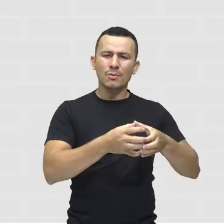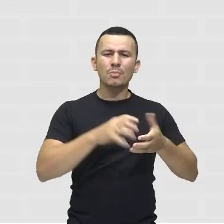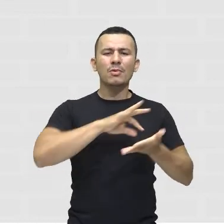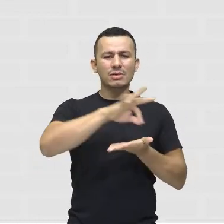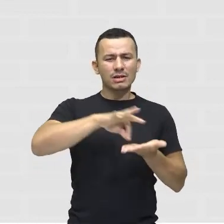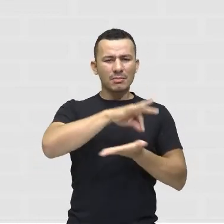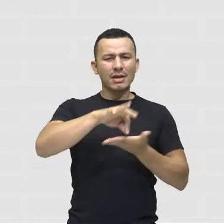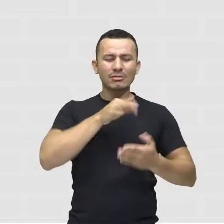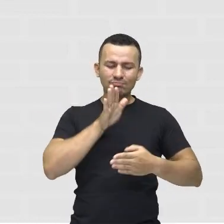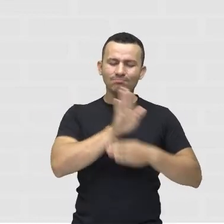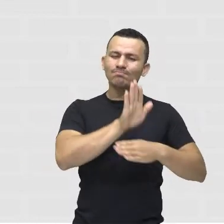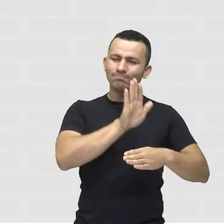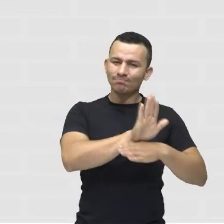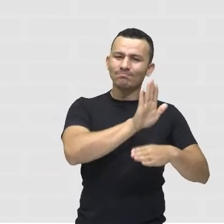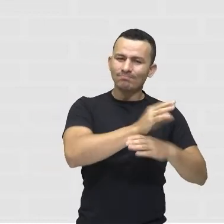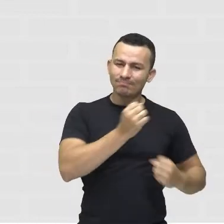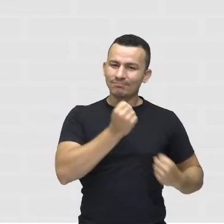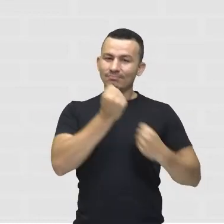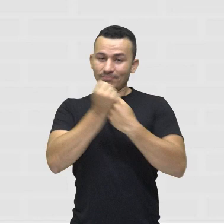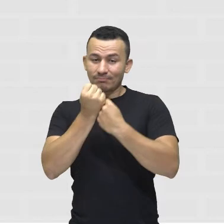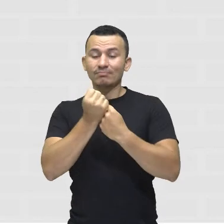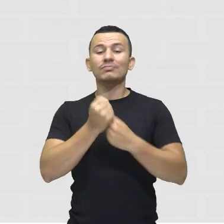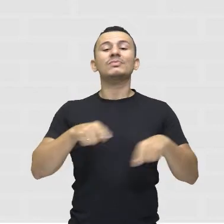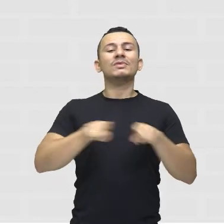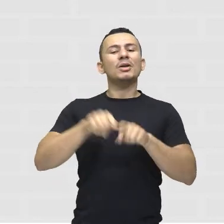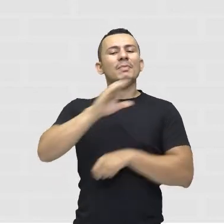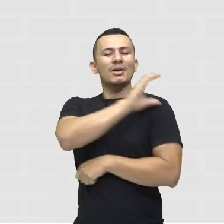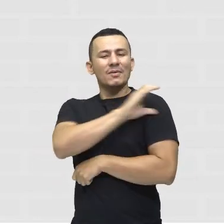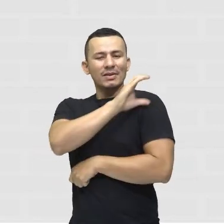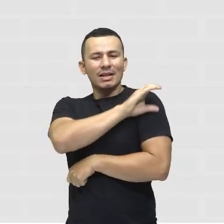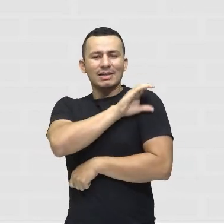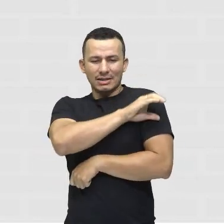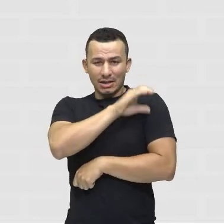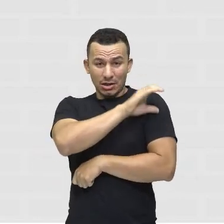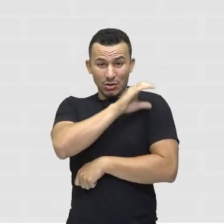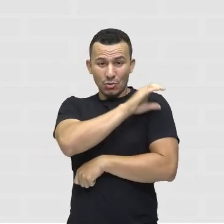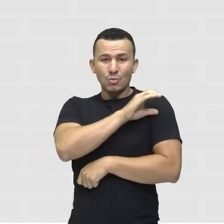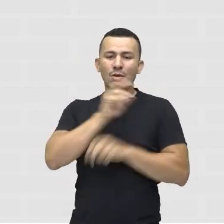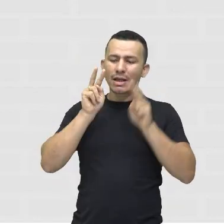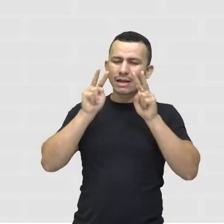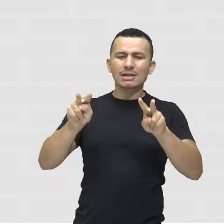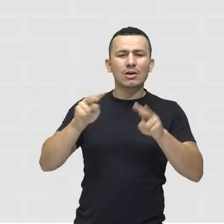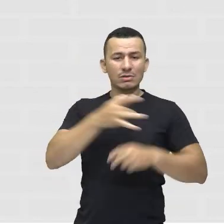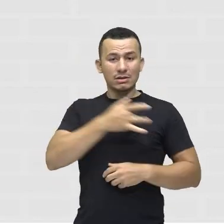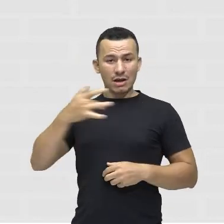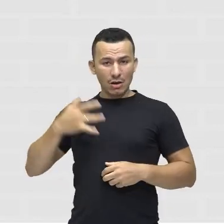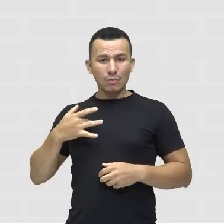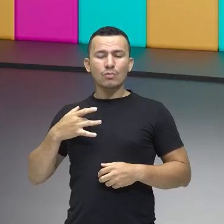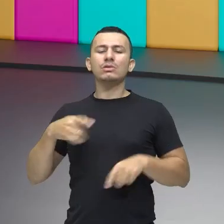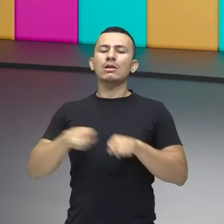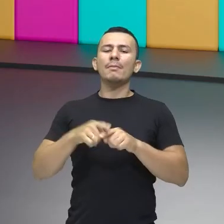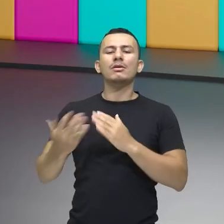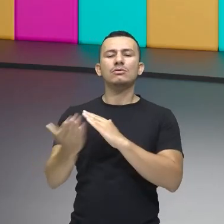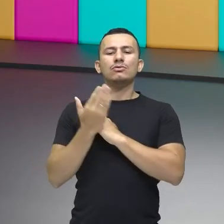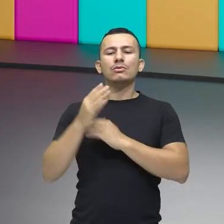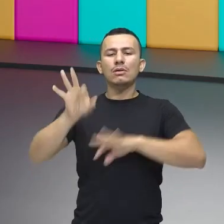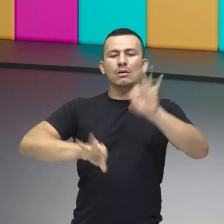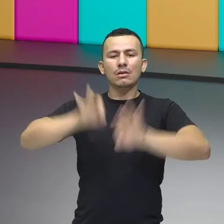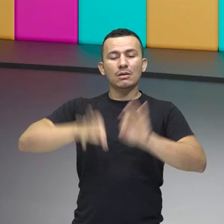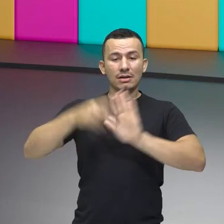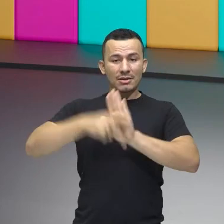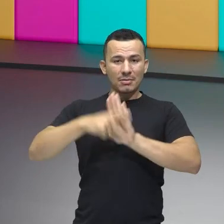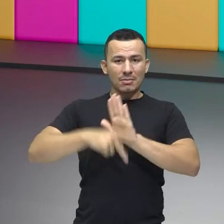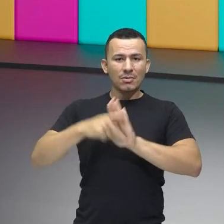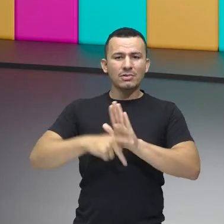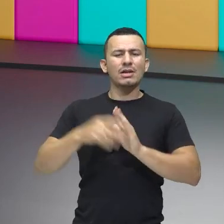suporte maravilhoso, a nossa equipe da Coordenação de Atenção à Saúde Psicossocial, né, que nos ajudou a preparar esse programa, a